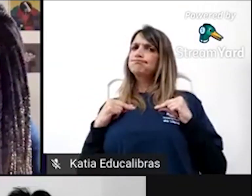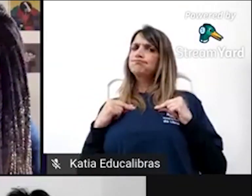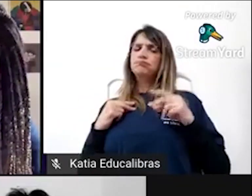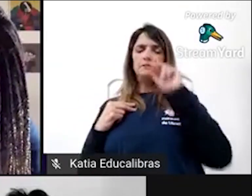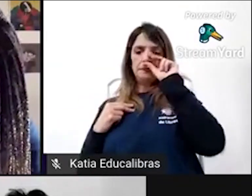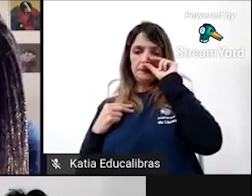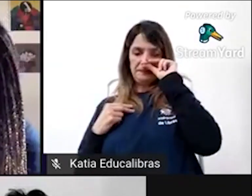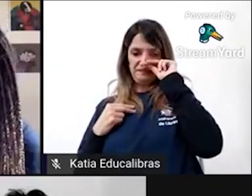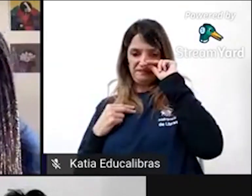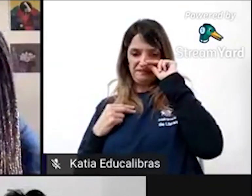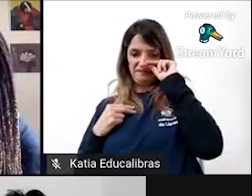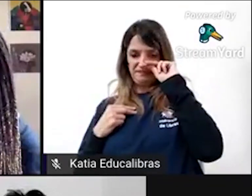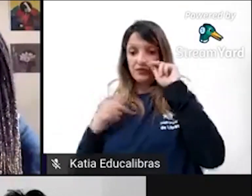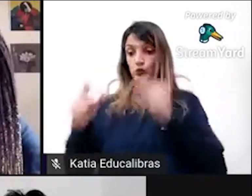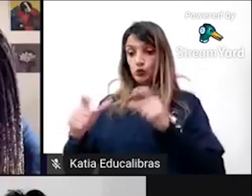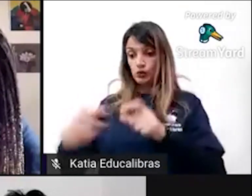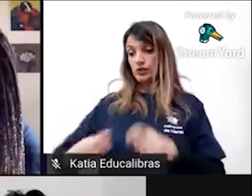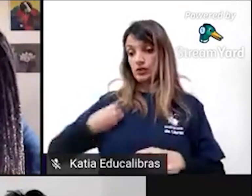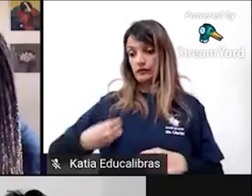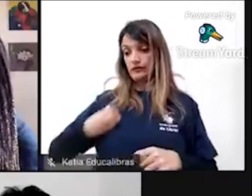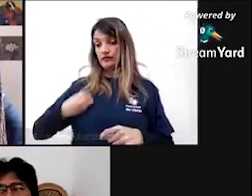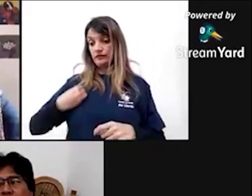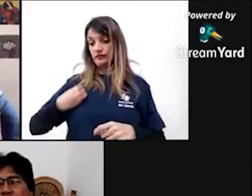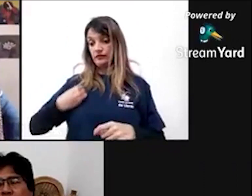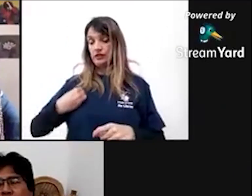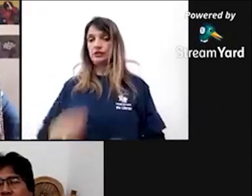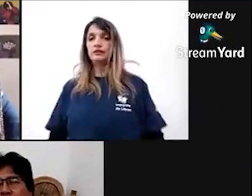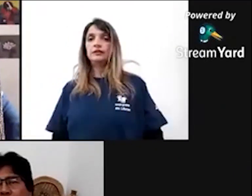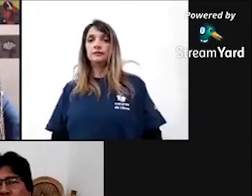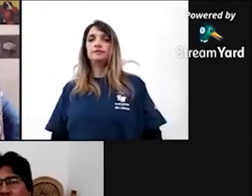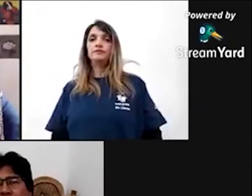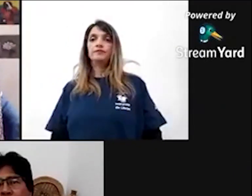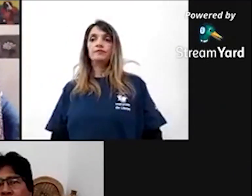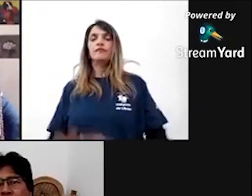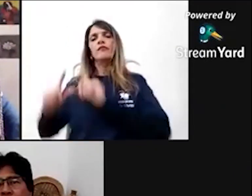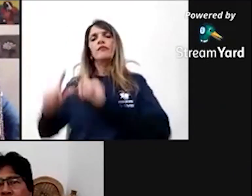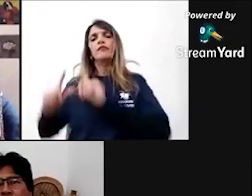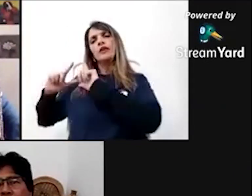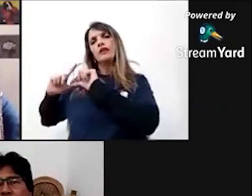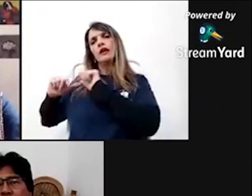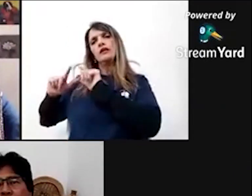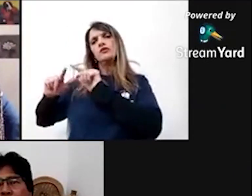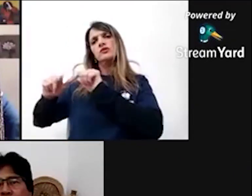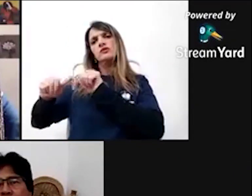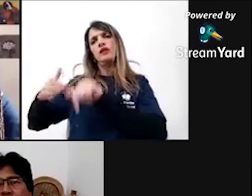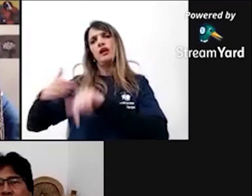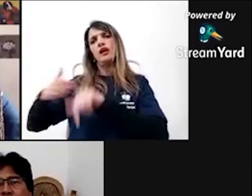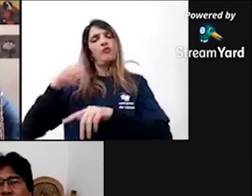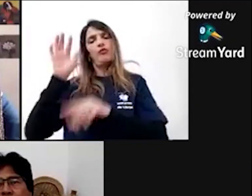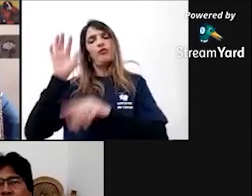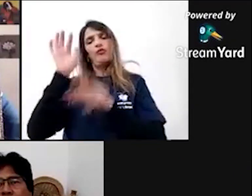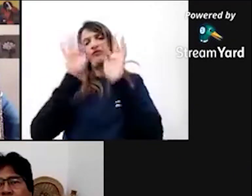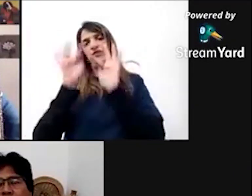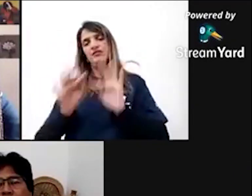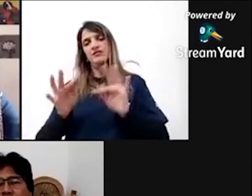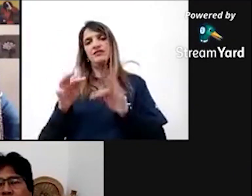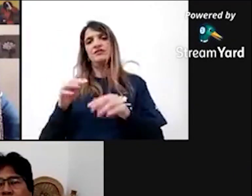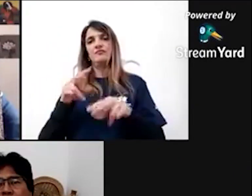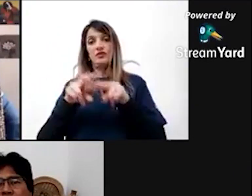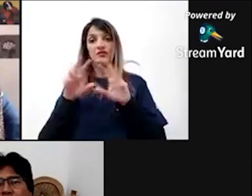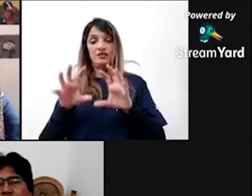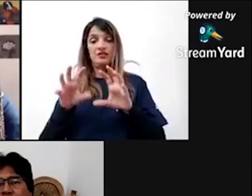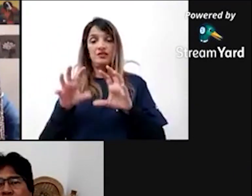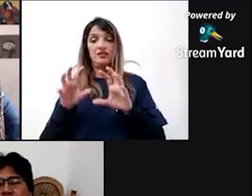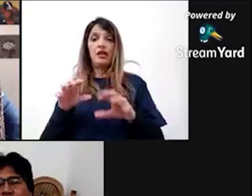está, né? Isso é algo que vem das tradições e eu fico feliz por isso. Bom, dentro desse